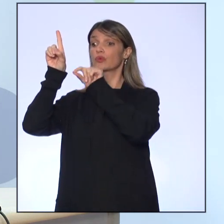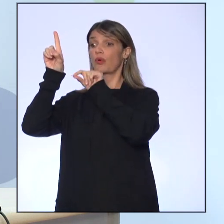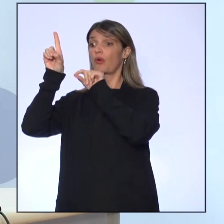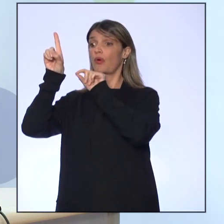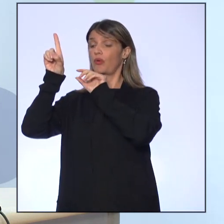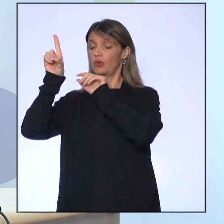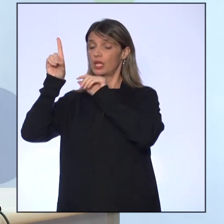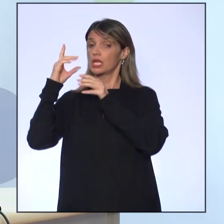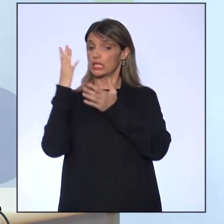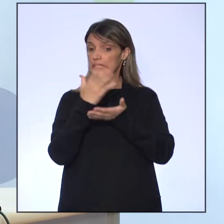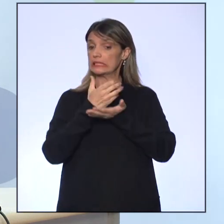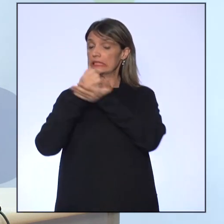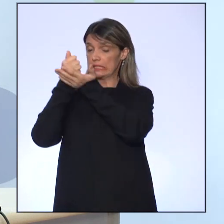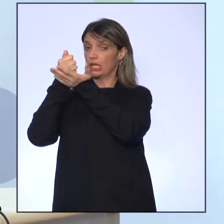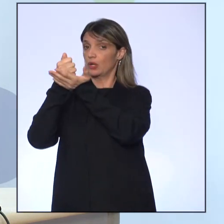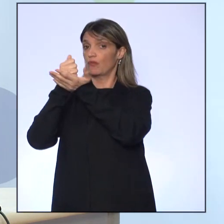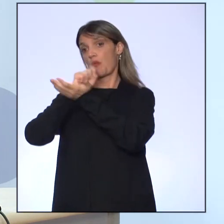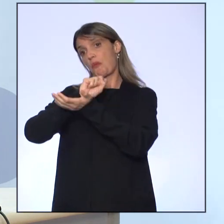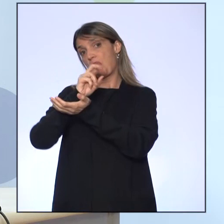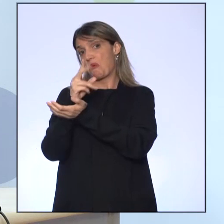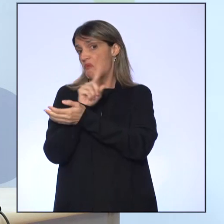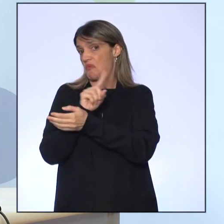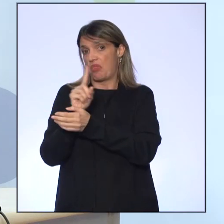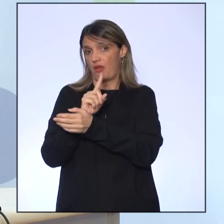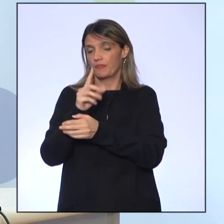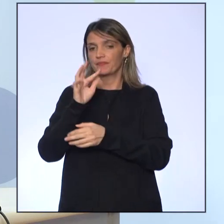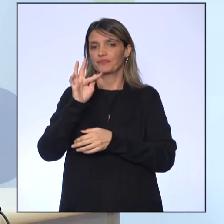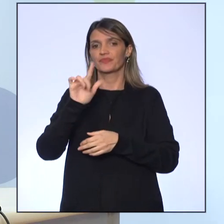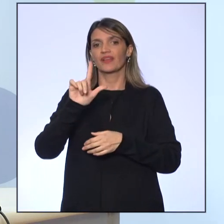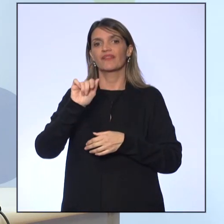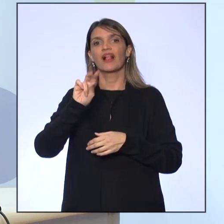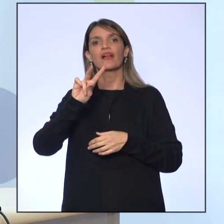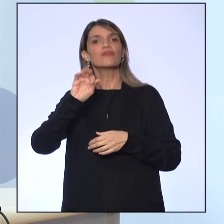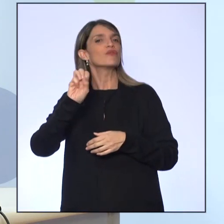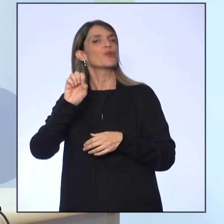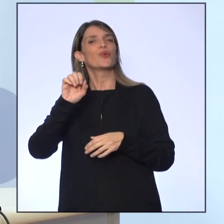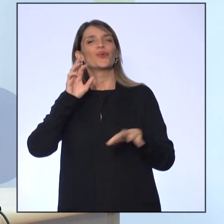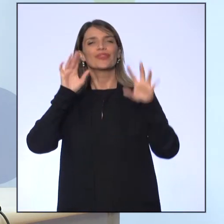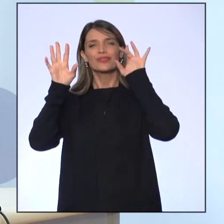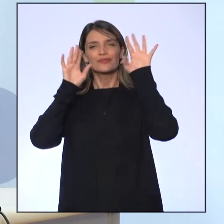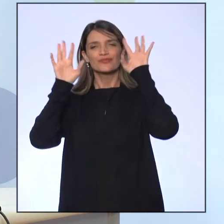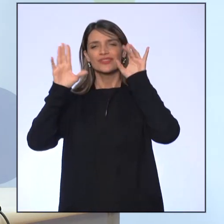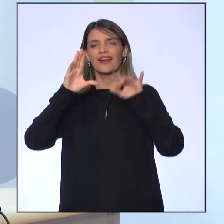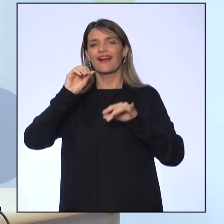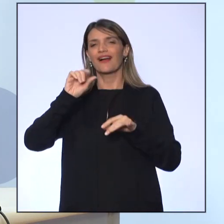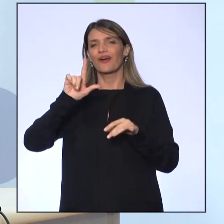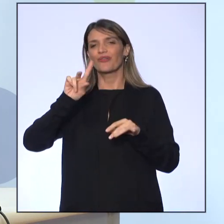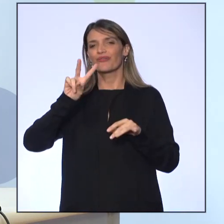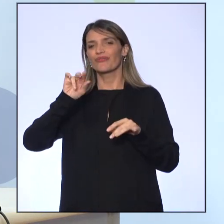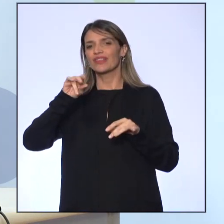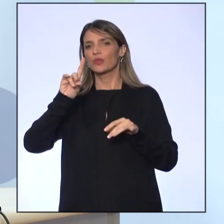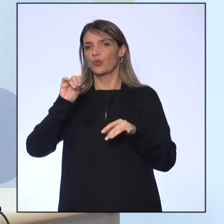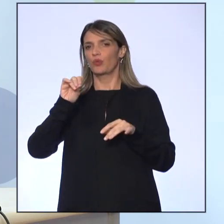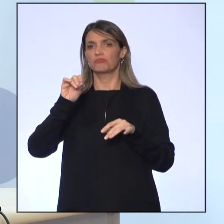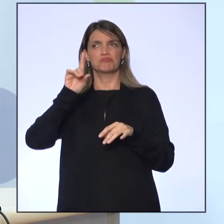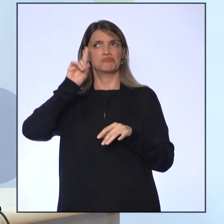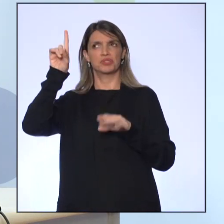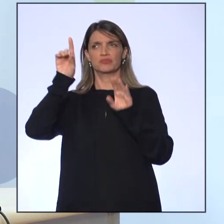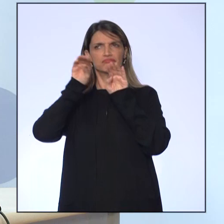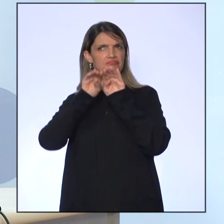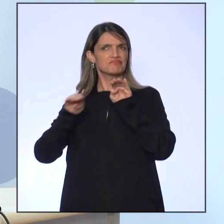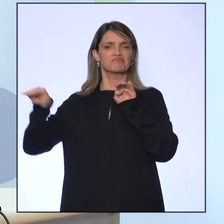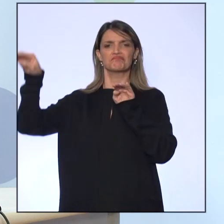ser salvo. E a Flávia nos diz que a teologia de Calvino, ela se reflete a ideia de um Deus soberano.